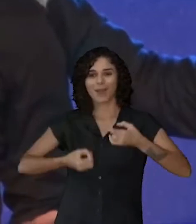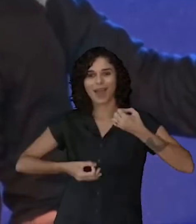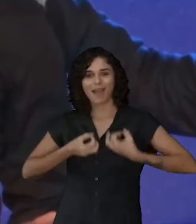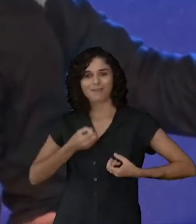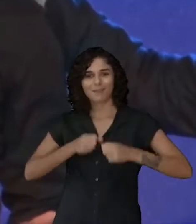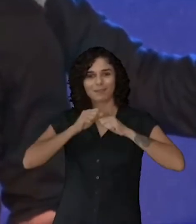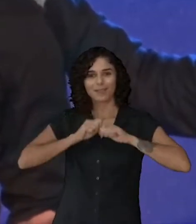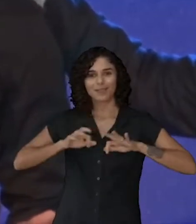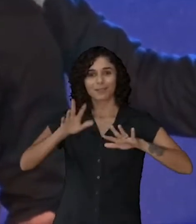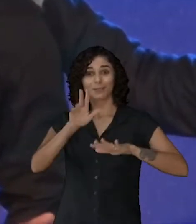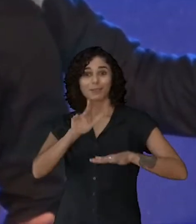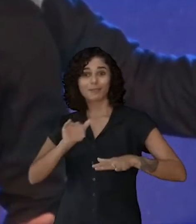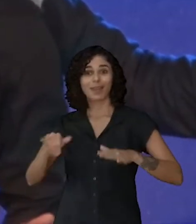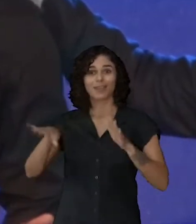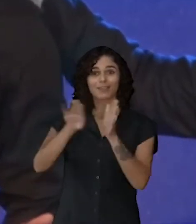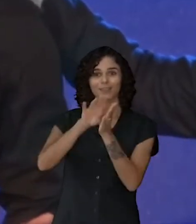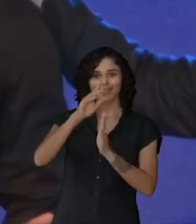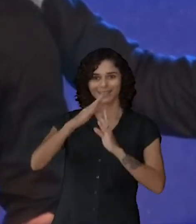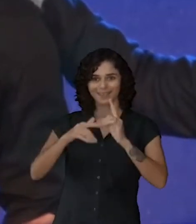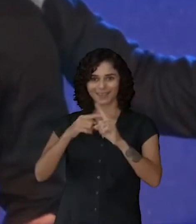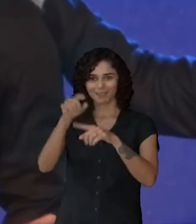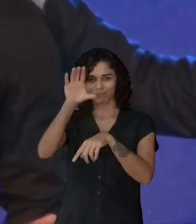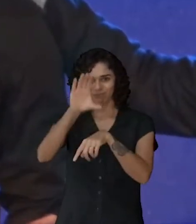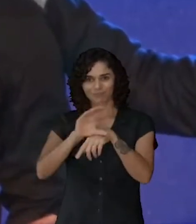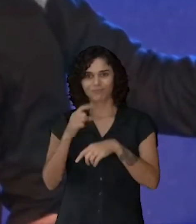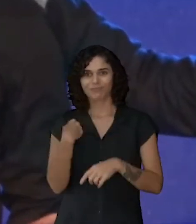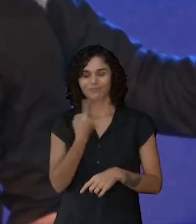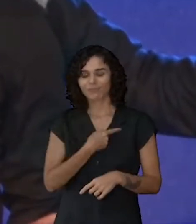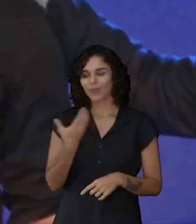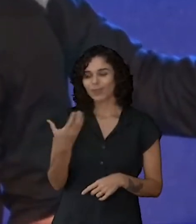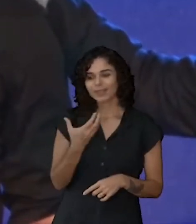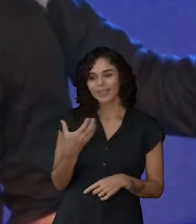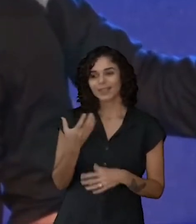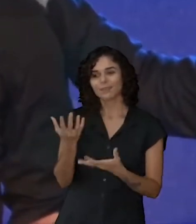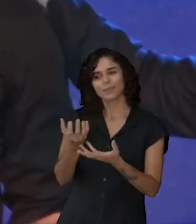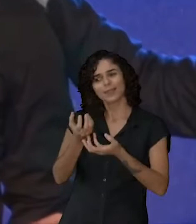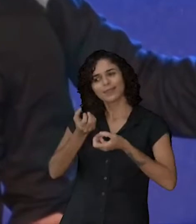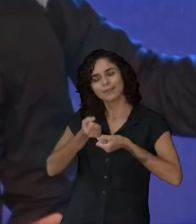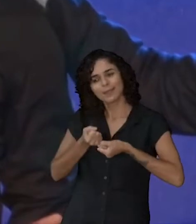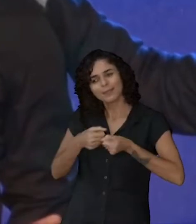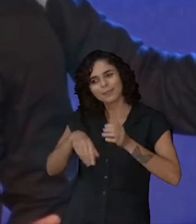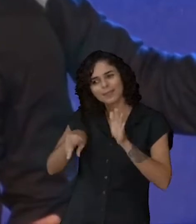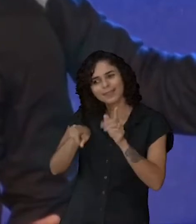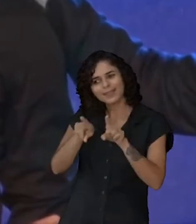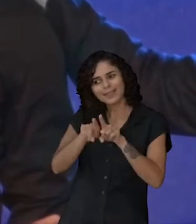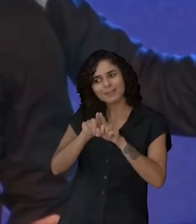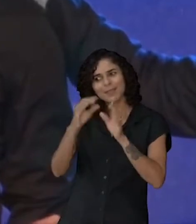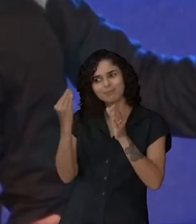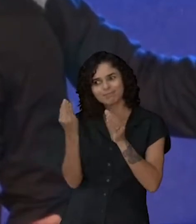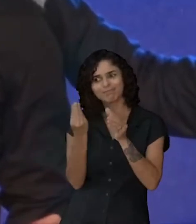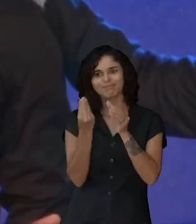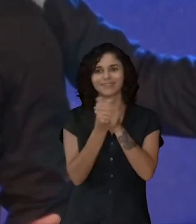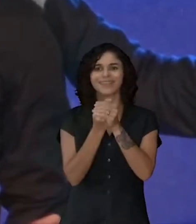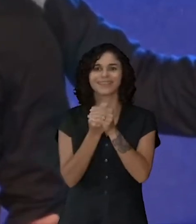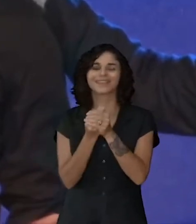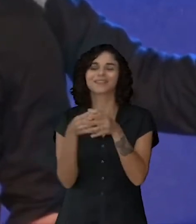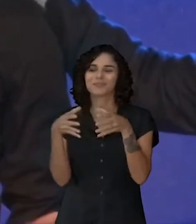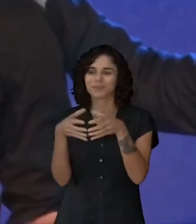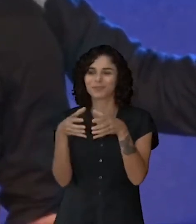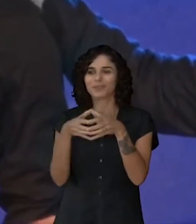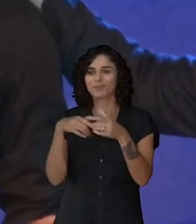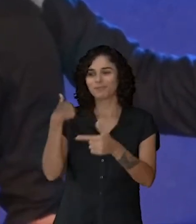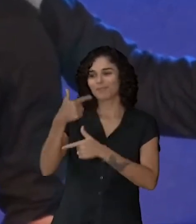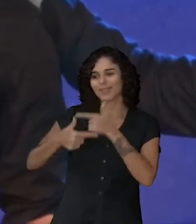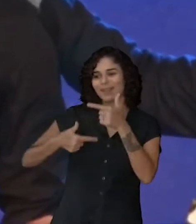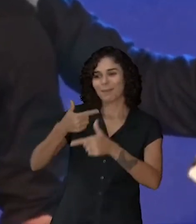dessa igreja. E nós queremos recebê-los também, oficialmente aqui, e agradecer ao Senhor